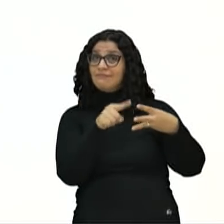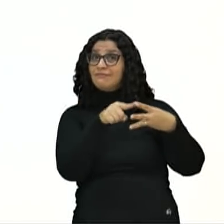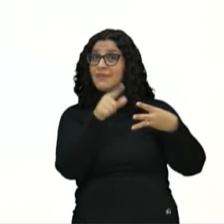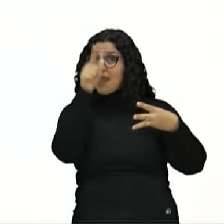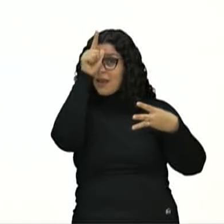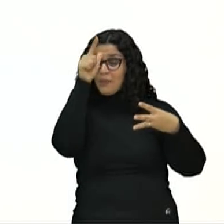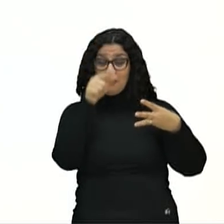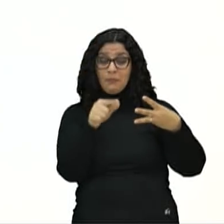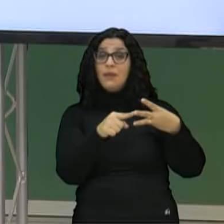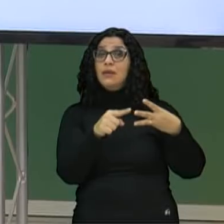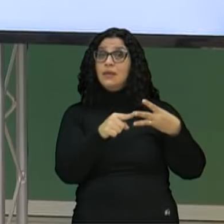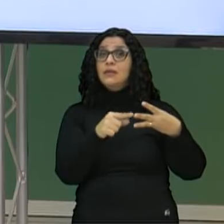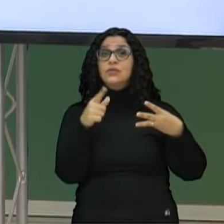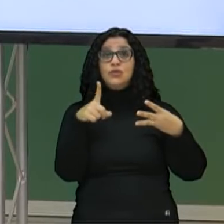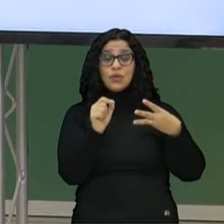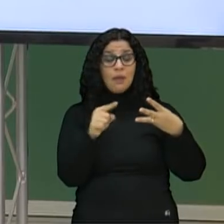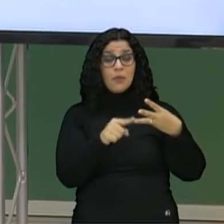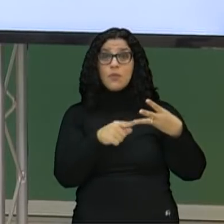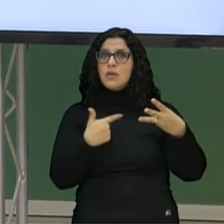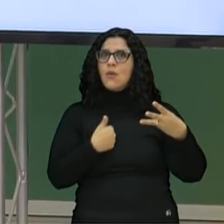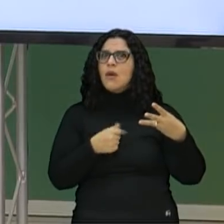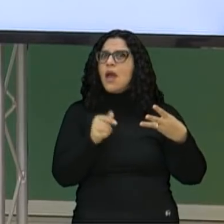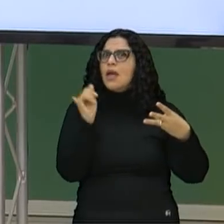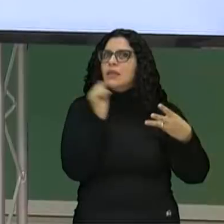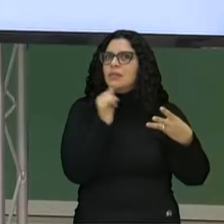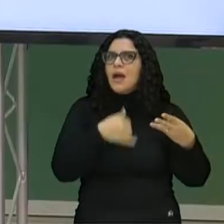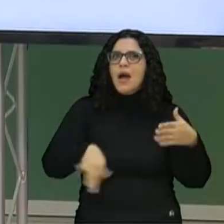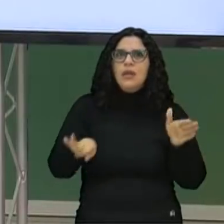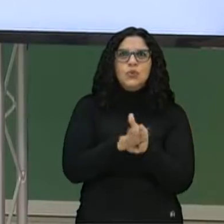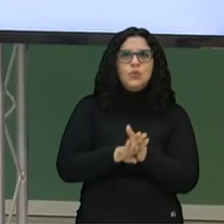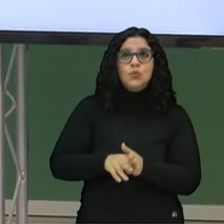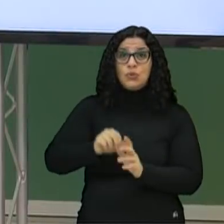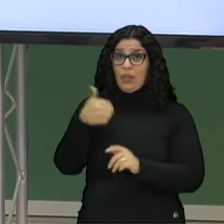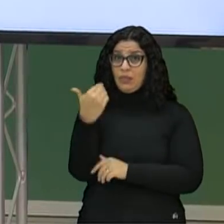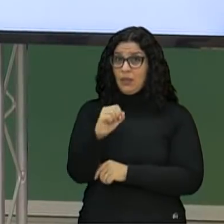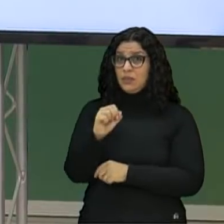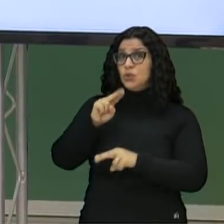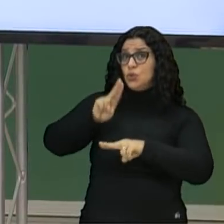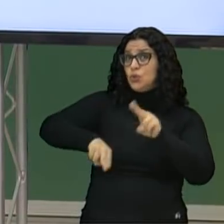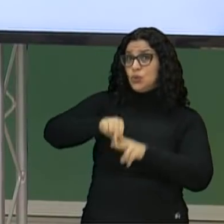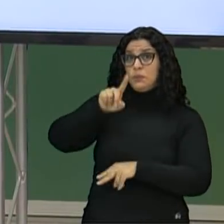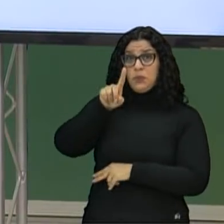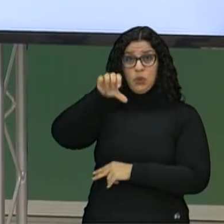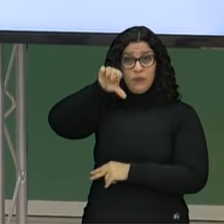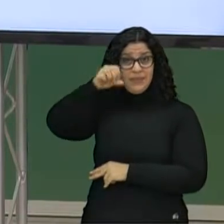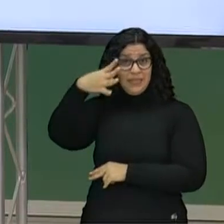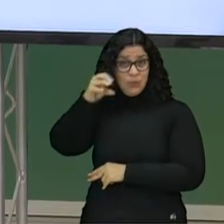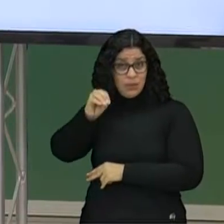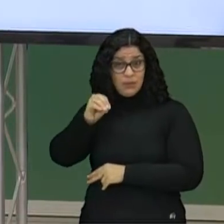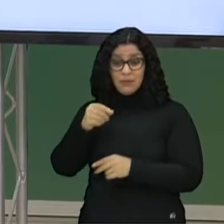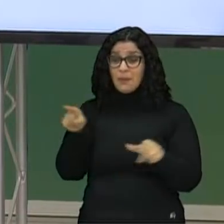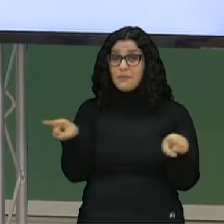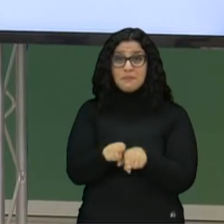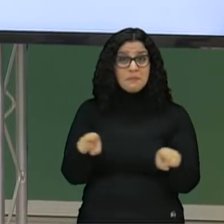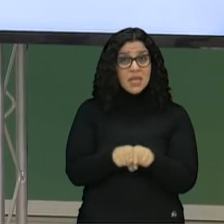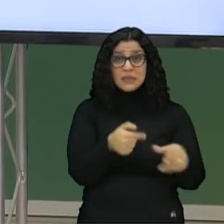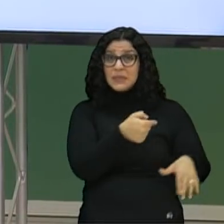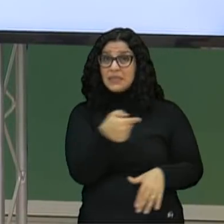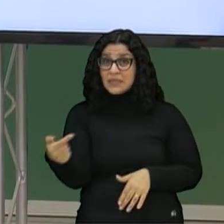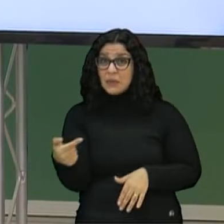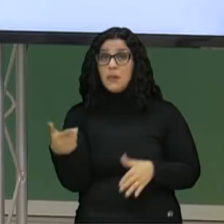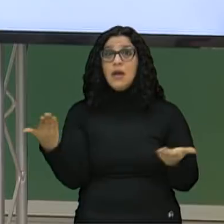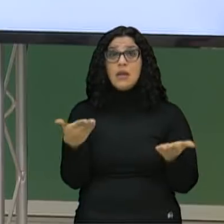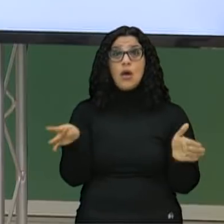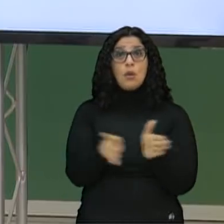de Alemanha, Alemanha, Alemanha. Itália, 10 de junho de 40. Sim, na mesma semana em que a Alemanha